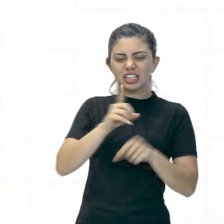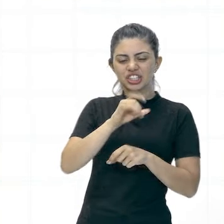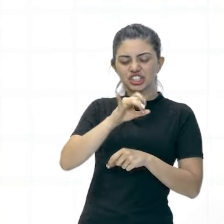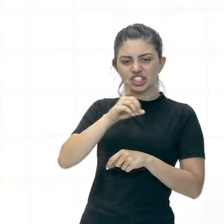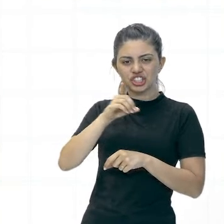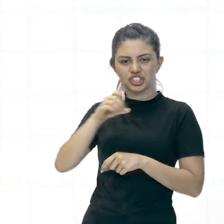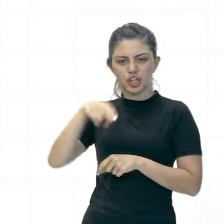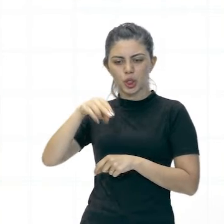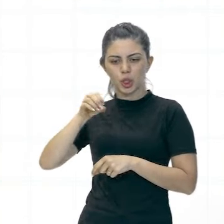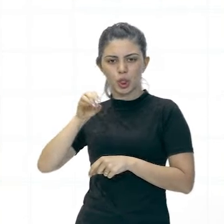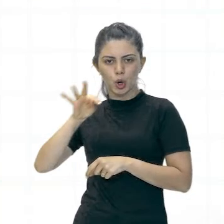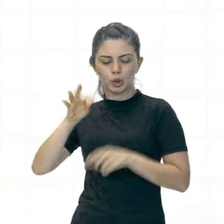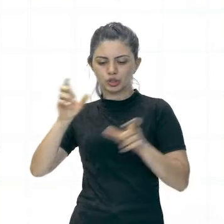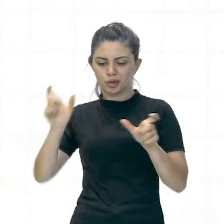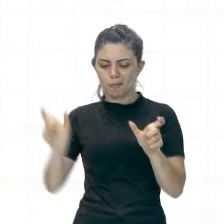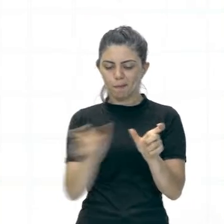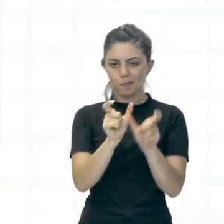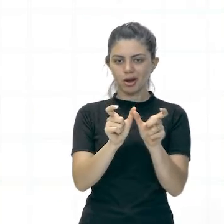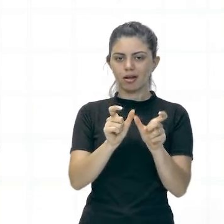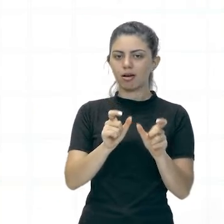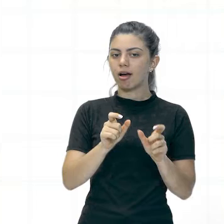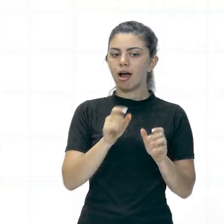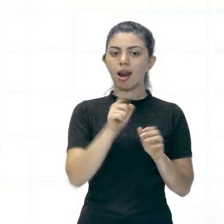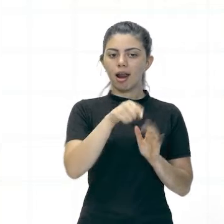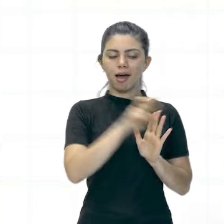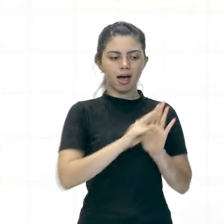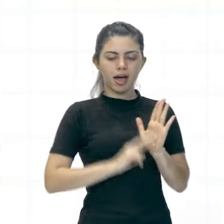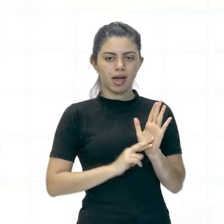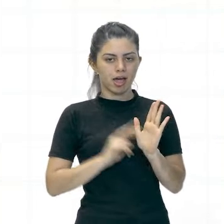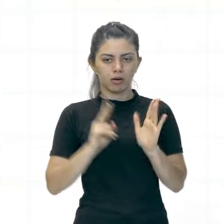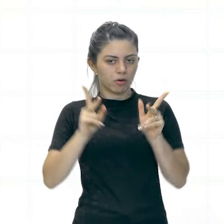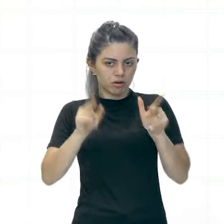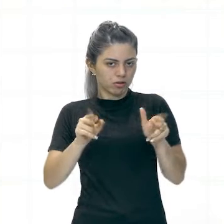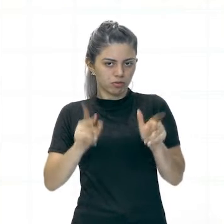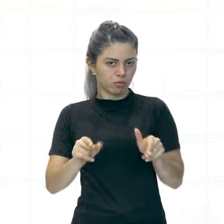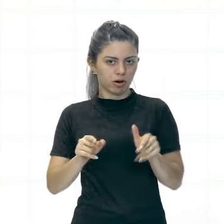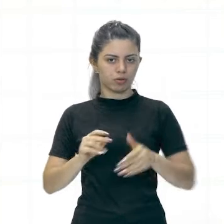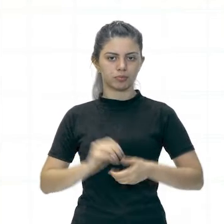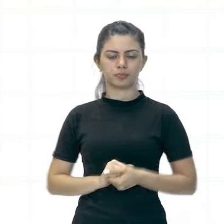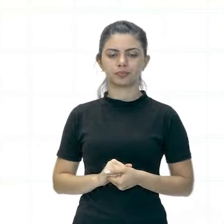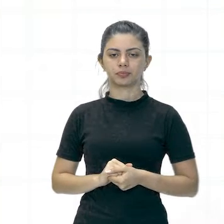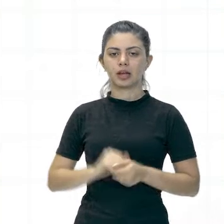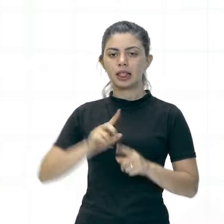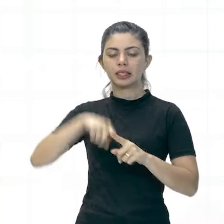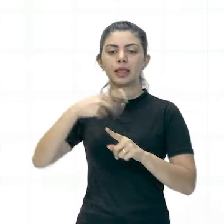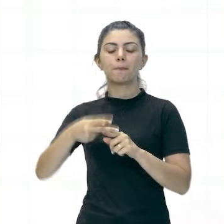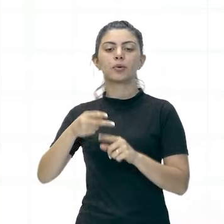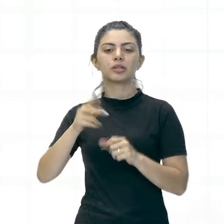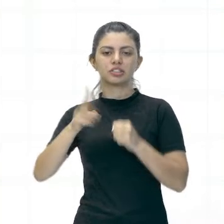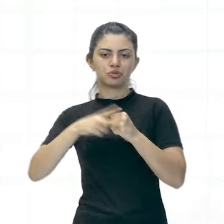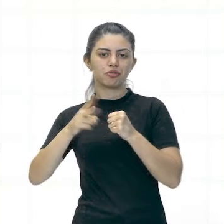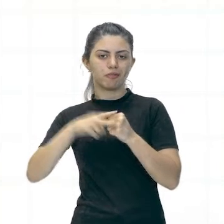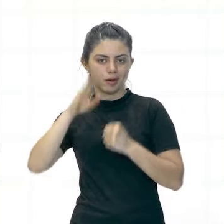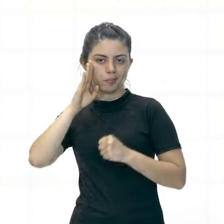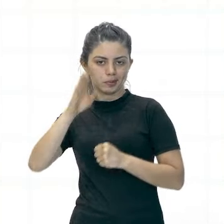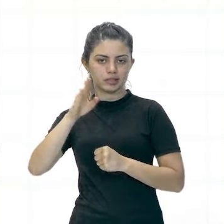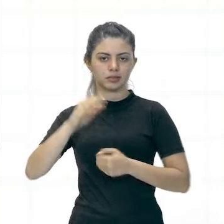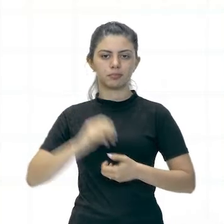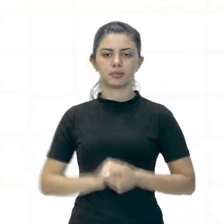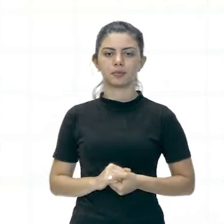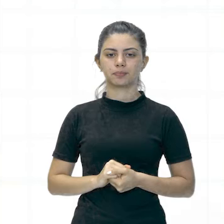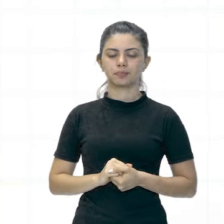tá? A regra continua a mesma, vai ficar o didn't, depois do didn't vem o verbo principal, ó. Didn't